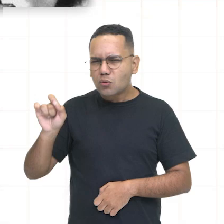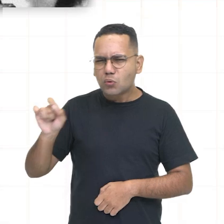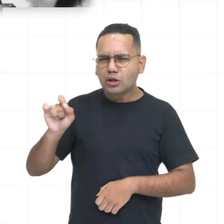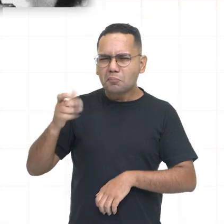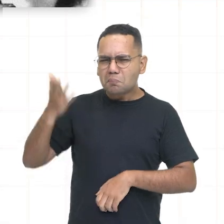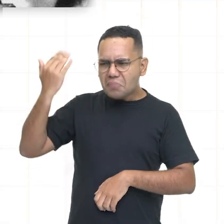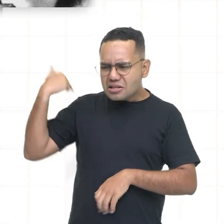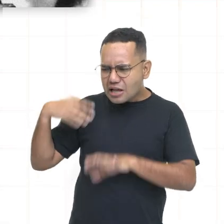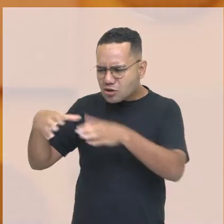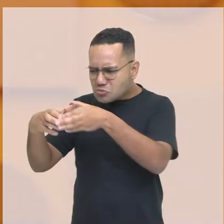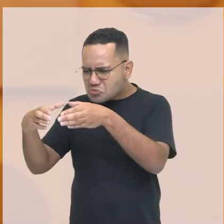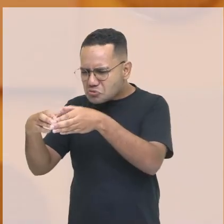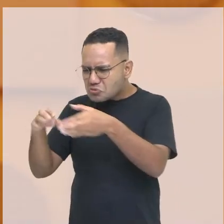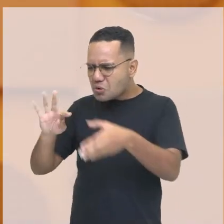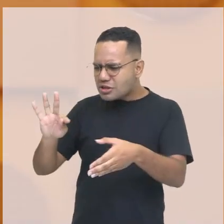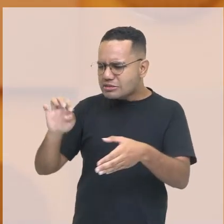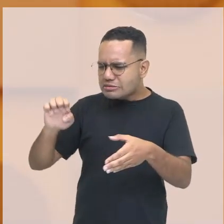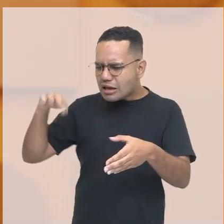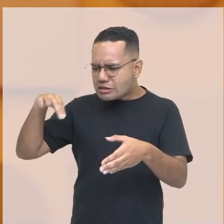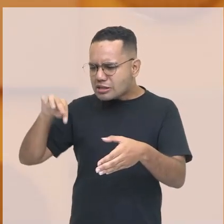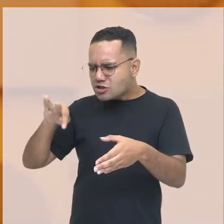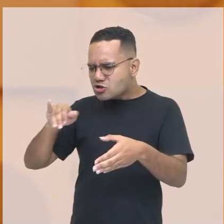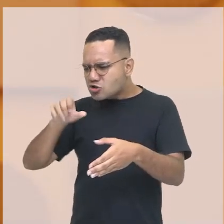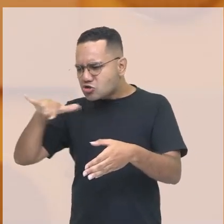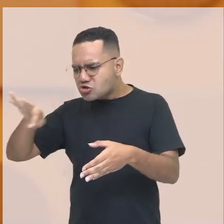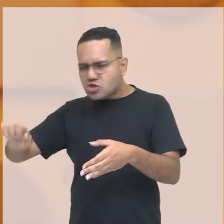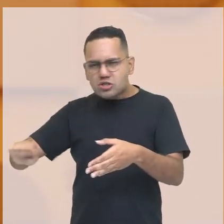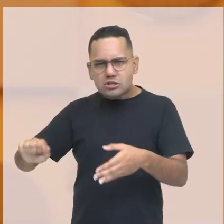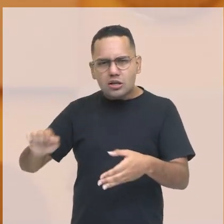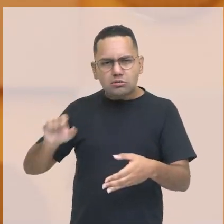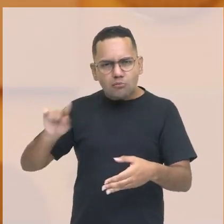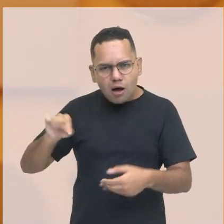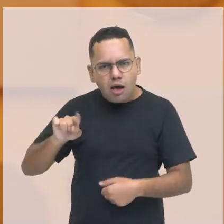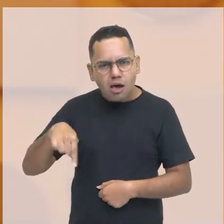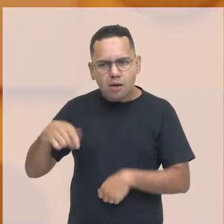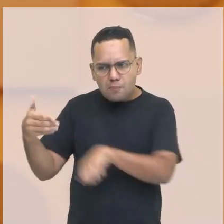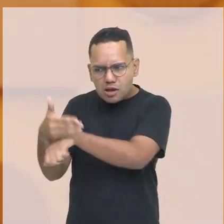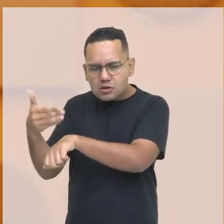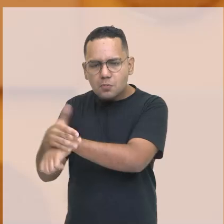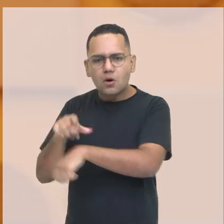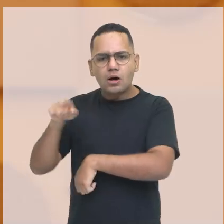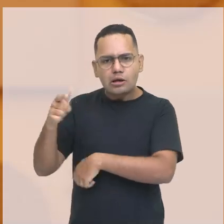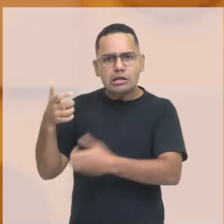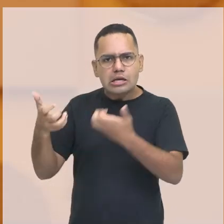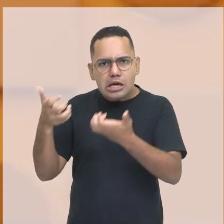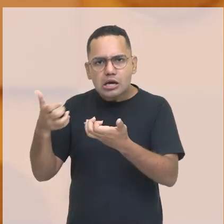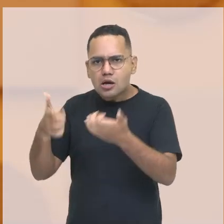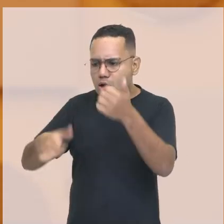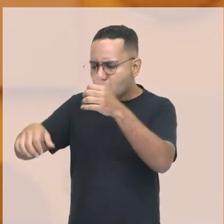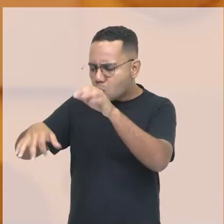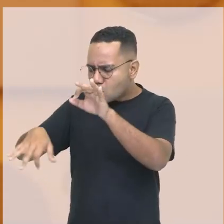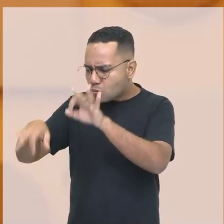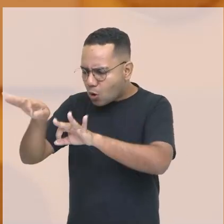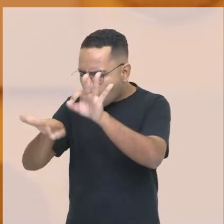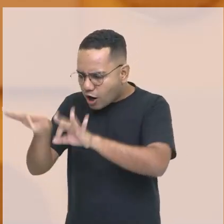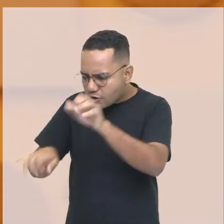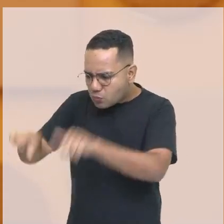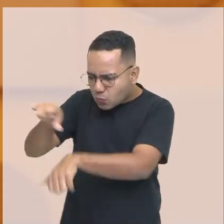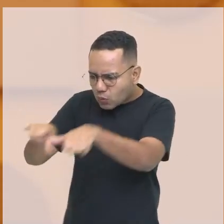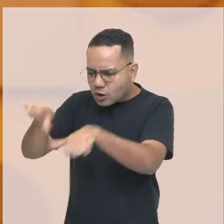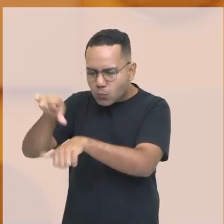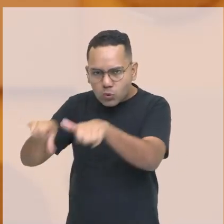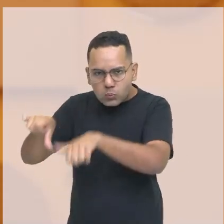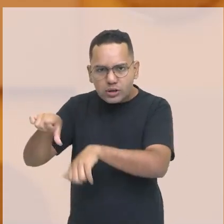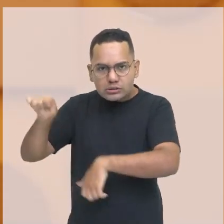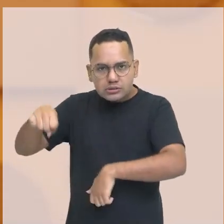do movimento tenentista? Não era aquele tenente que buscava, de certa forma, mudar as estruturas sociais do Brasil e